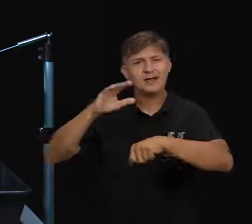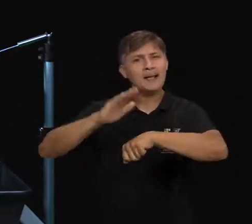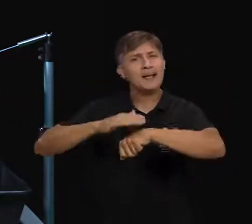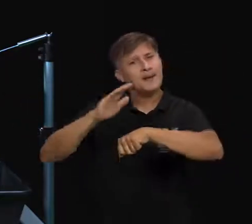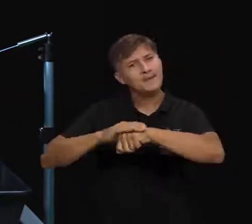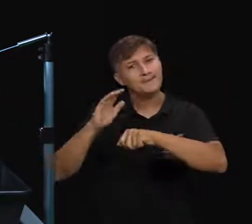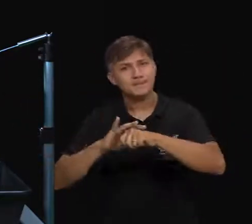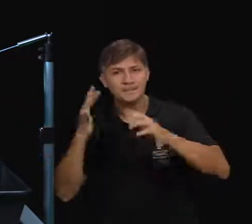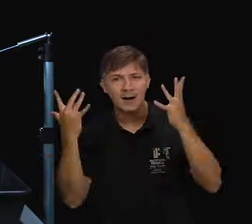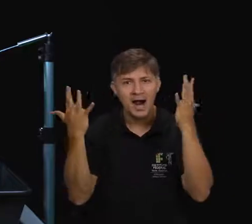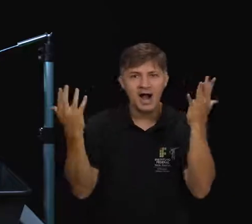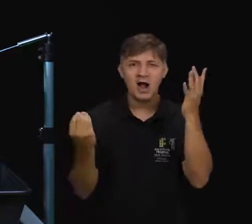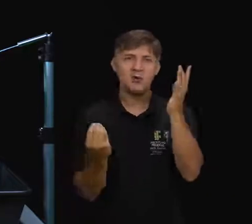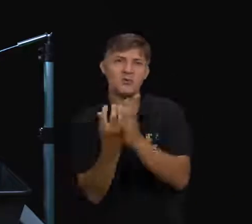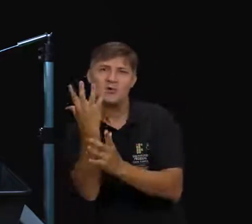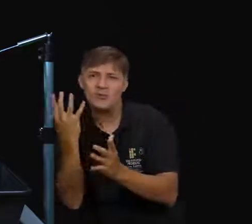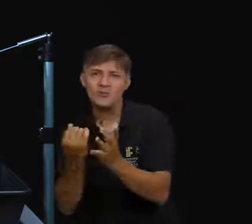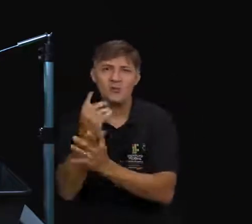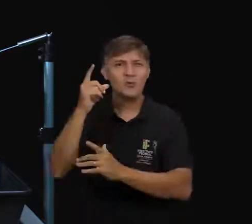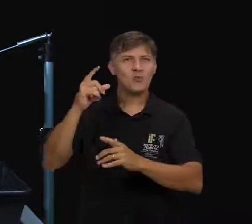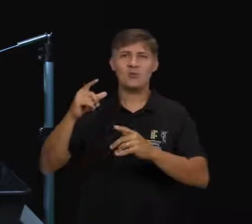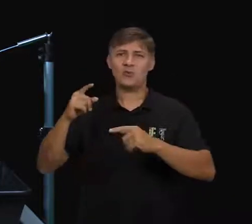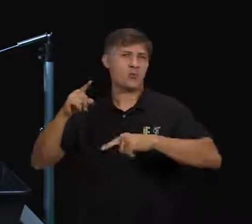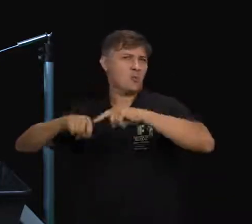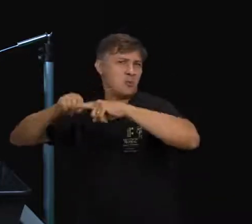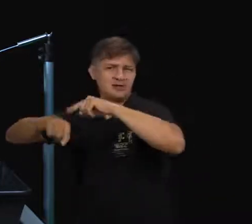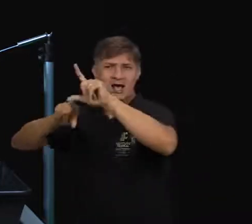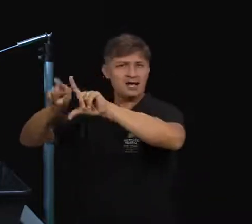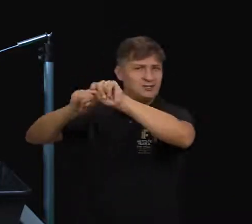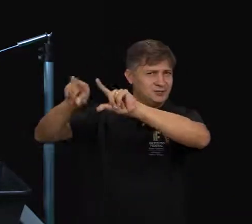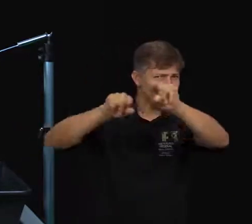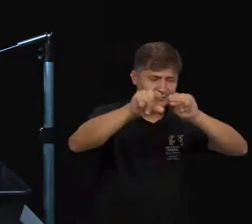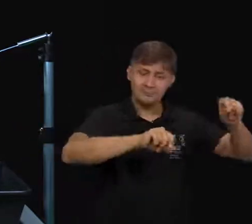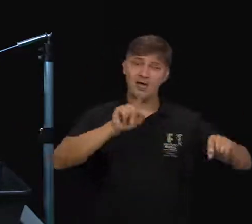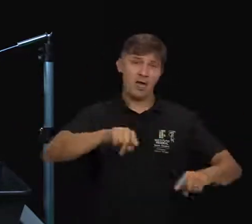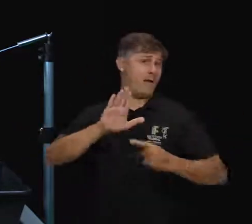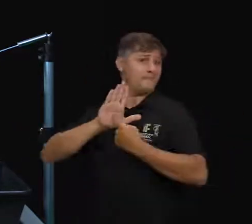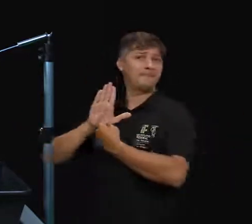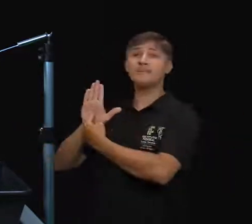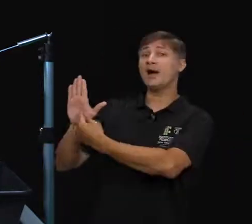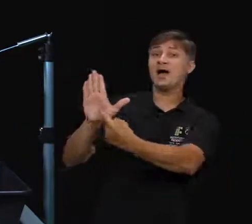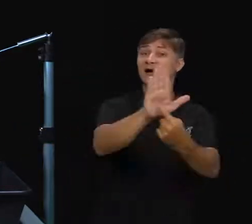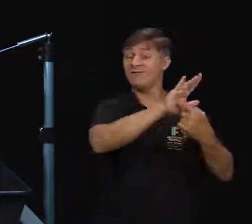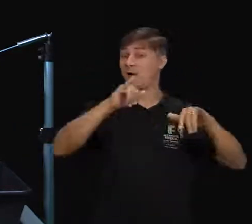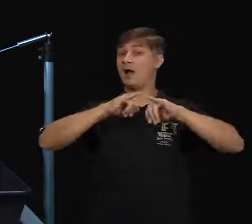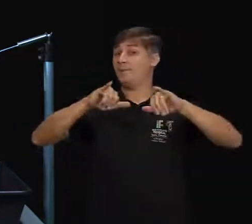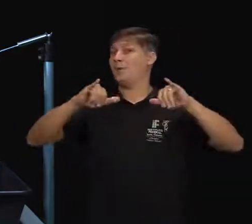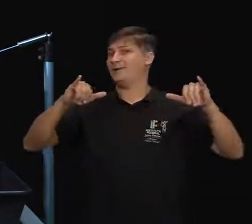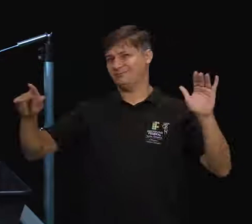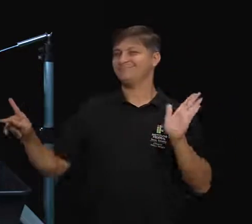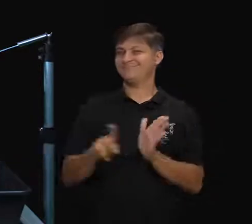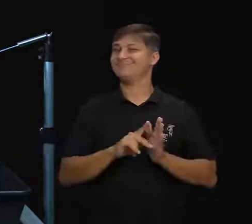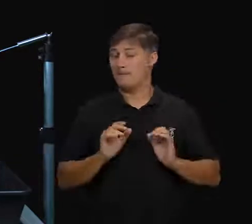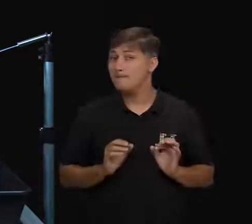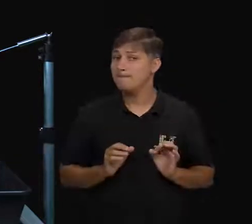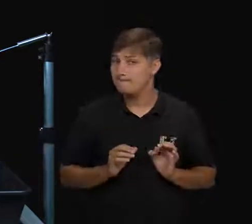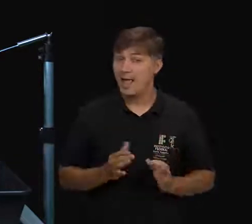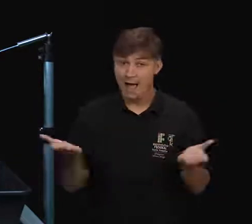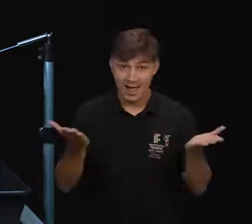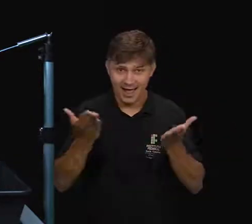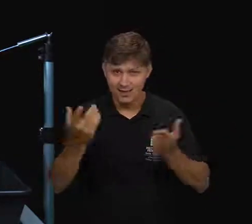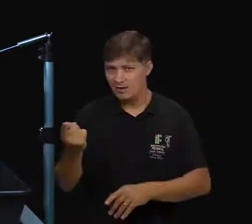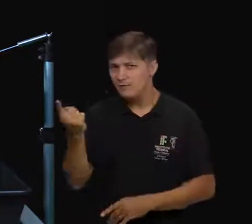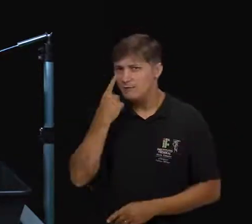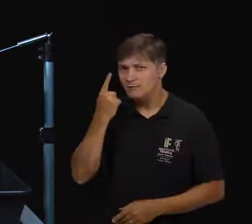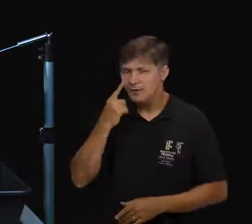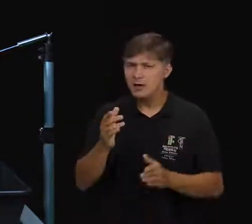algo feito à mão, algo produzido com ingredientes selecionados, que é o que todo mundo quer passar normalmente quando vende algo, né?